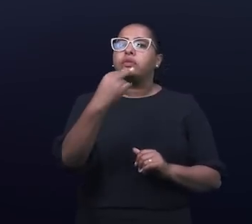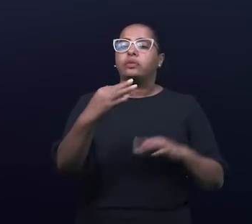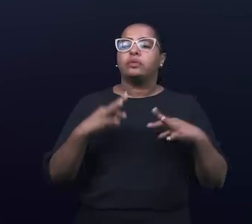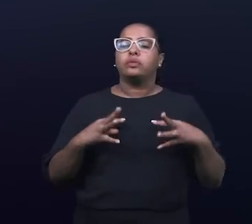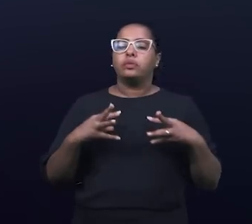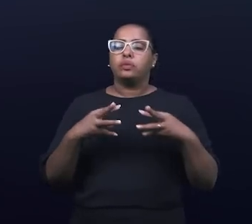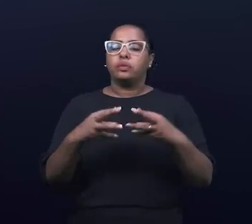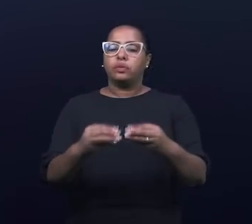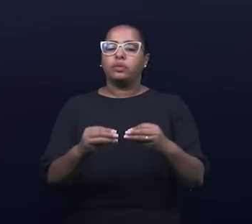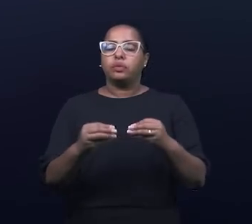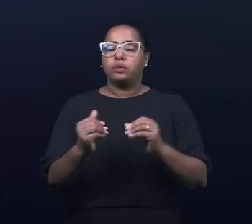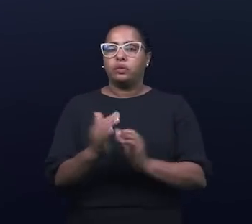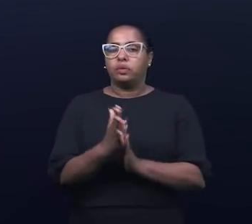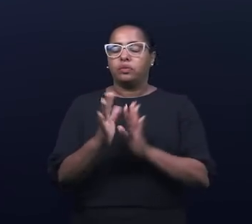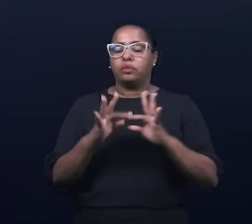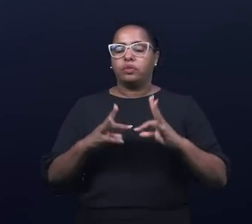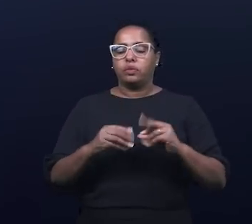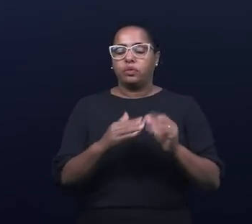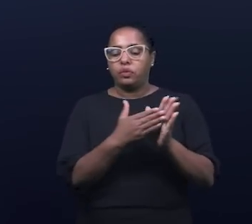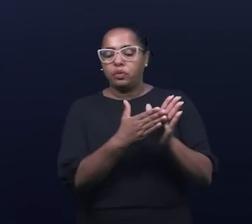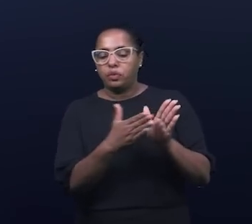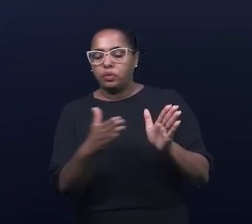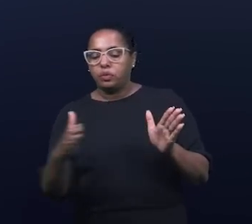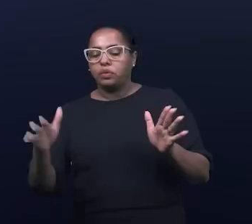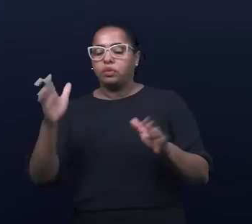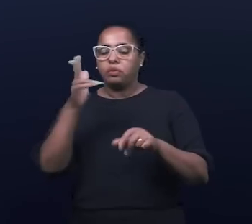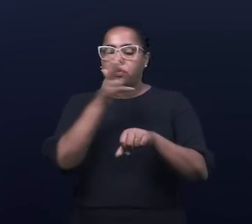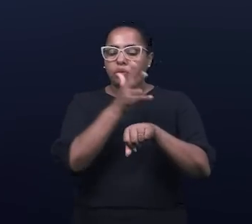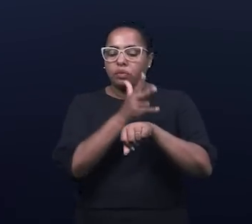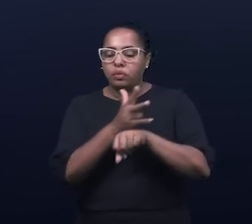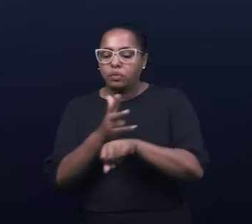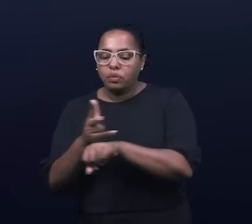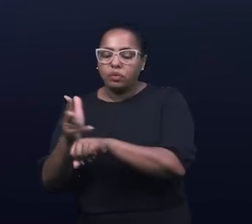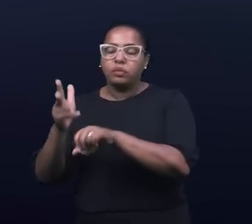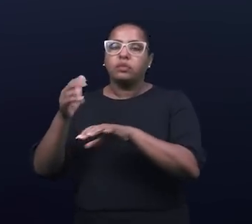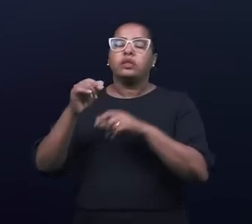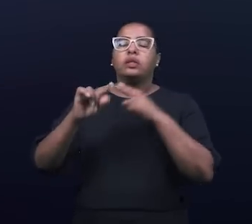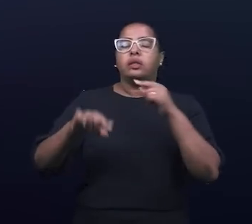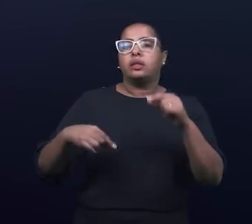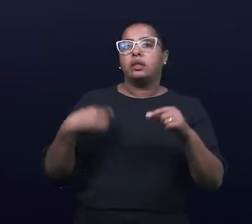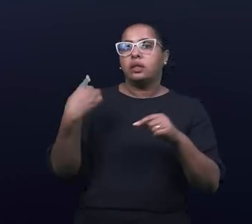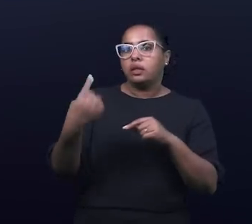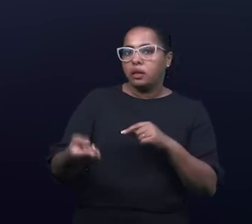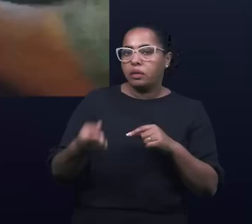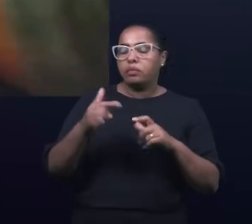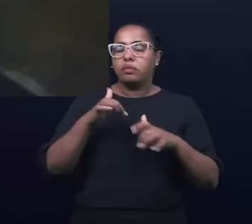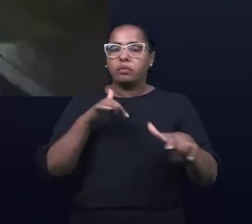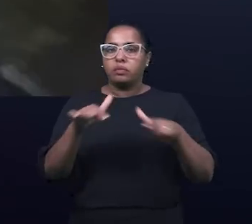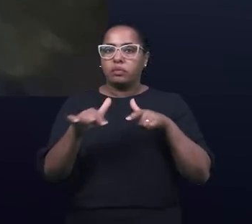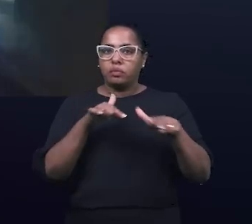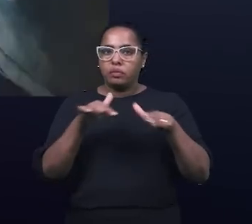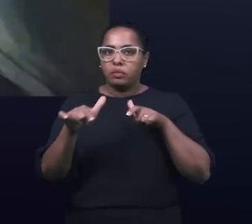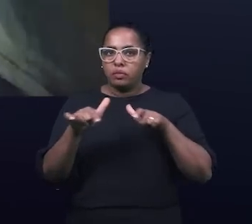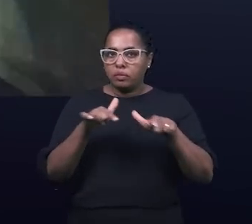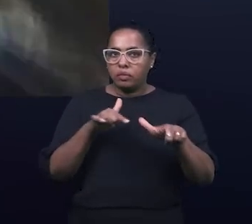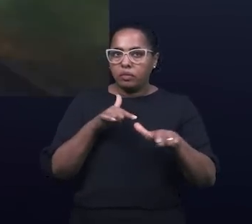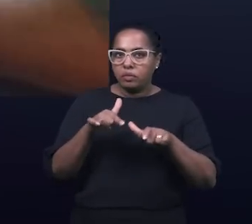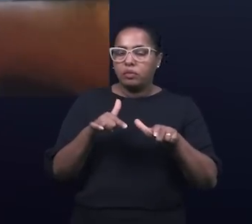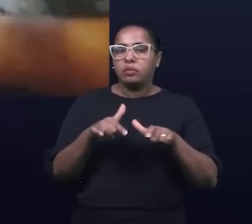todo louvor ele tem todo esse processo de gravação primeiro, e depois ele tem um trabalho